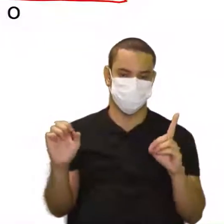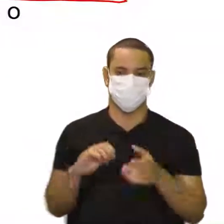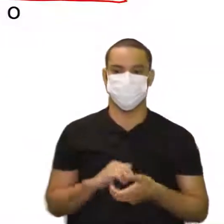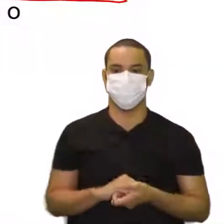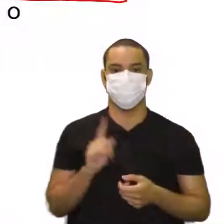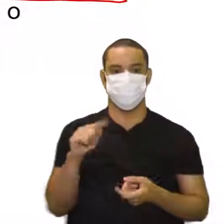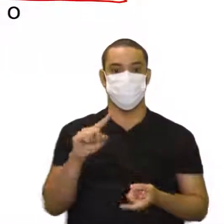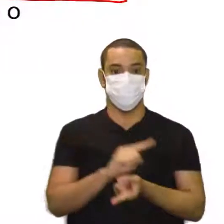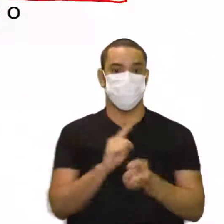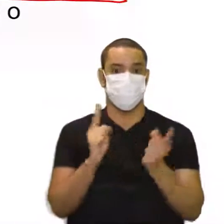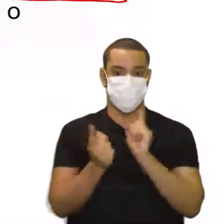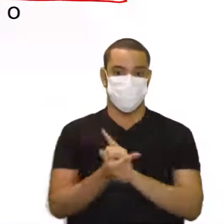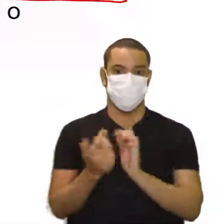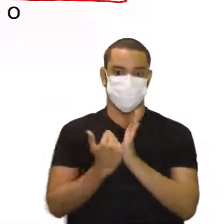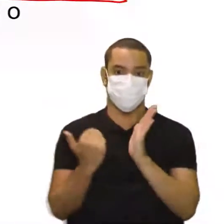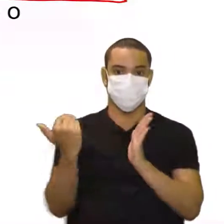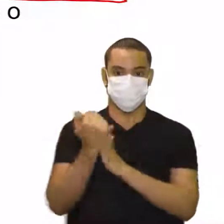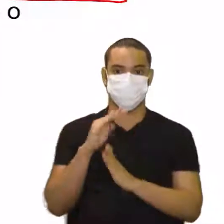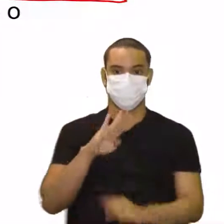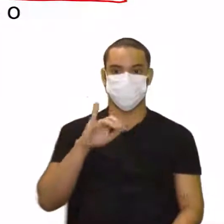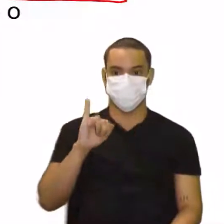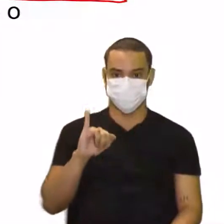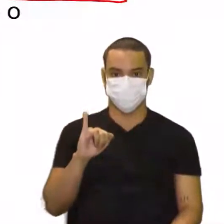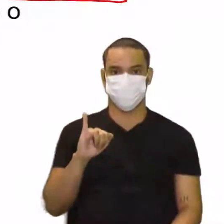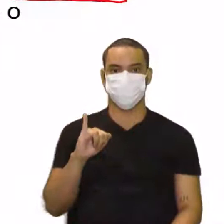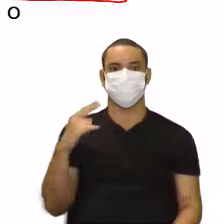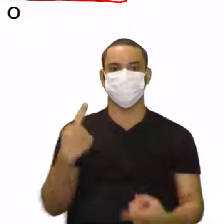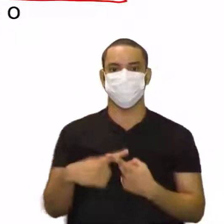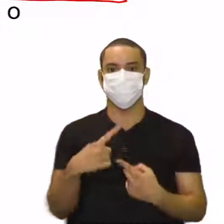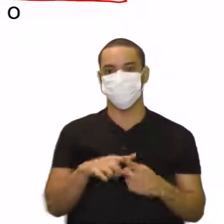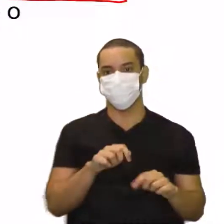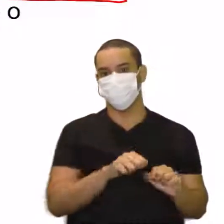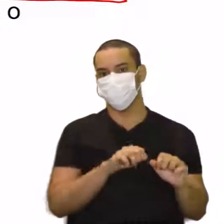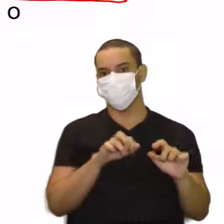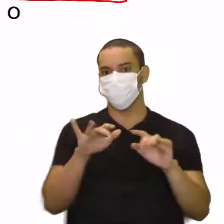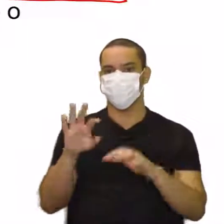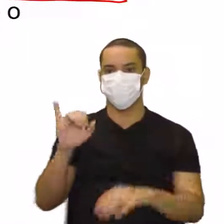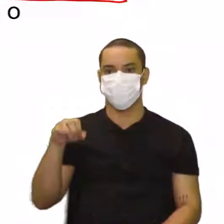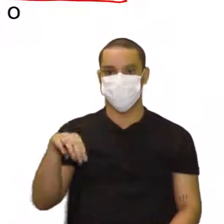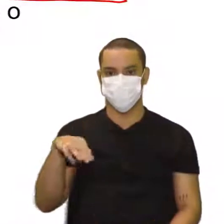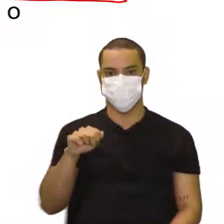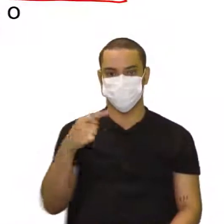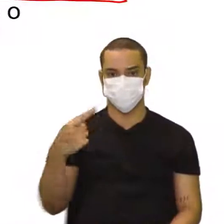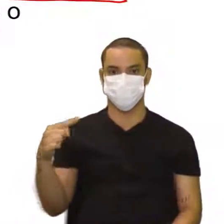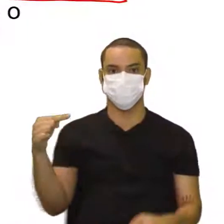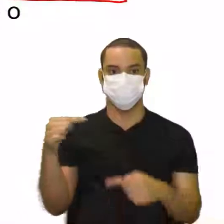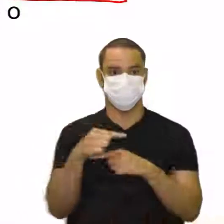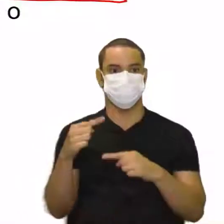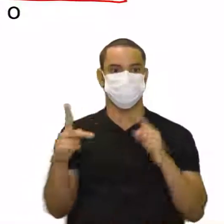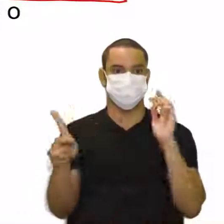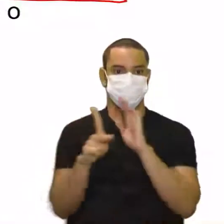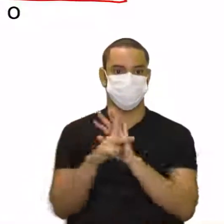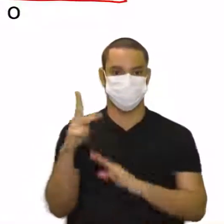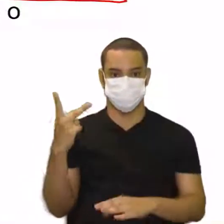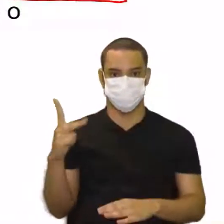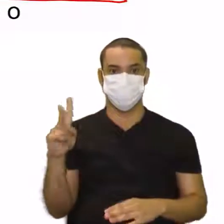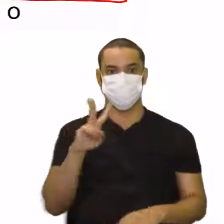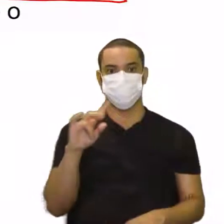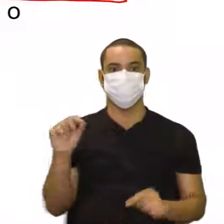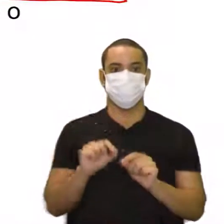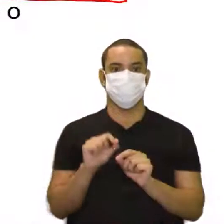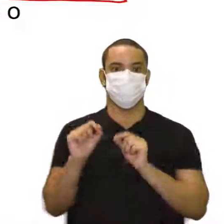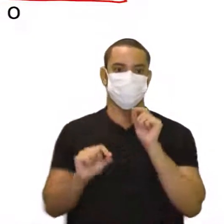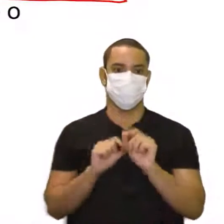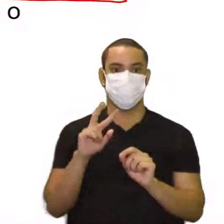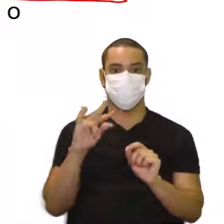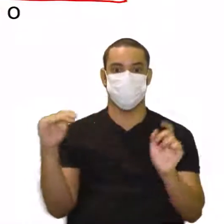Que é contrário ao aumento disso aqui. Então, se eu mover o meu ímã para a direita, com essa polaridade invertida, eu vou fazendo o